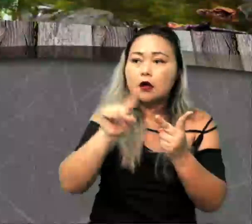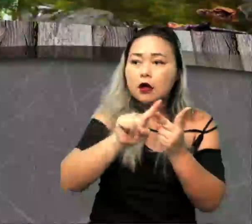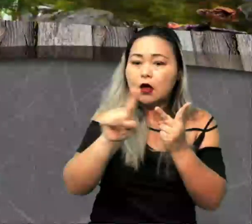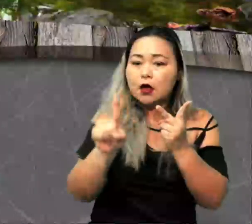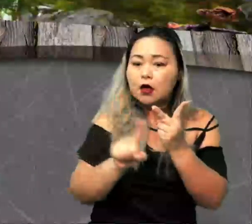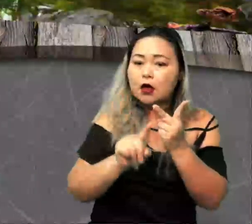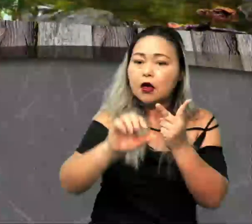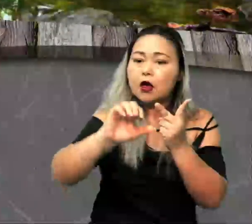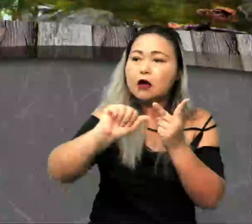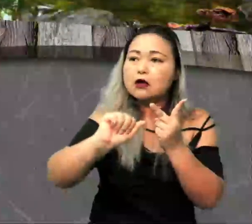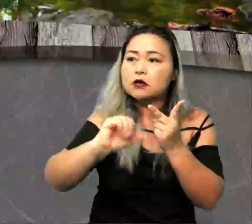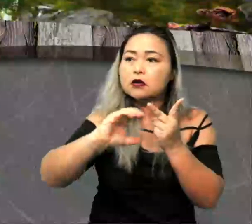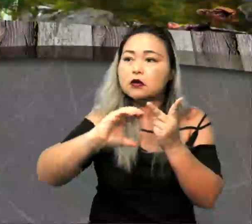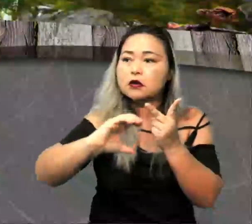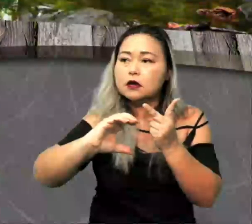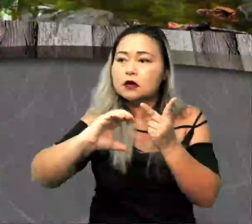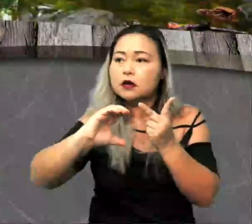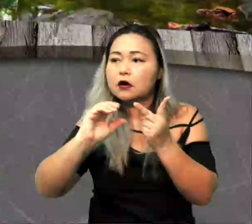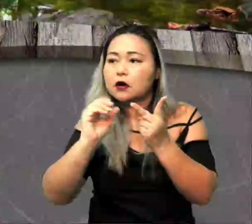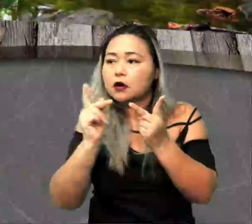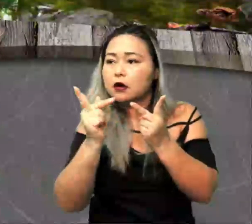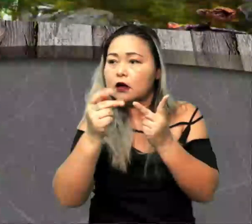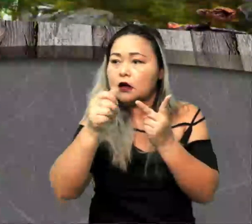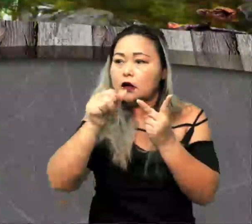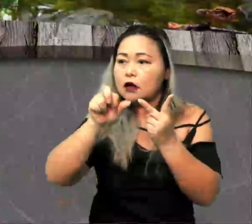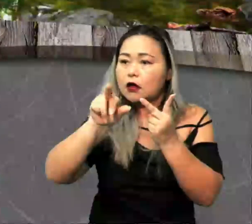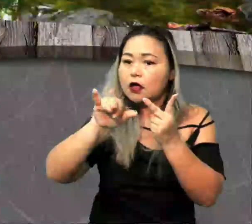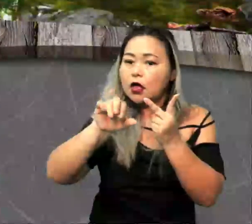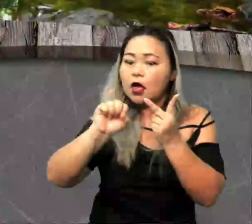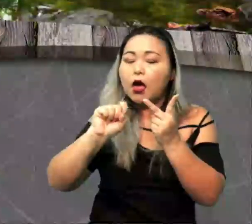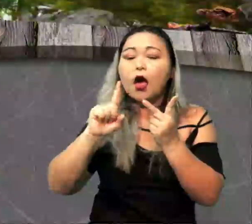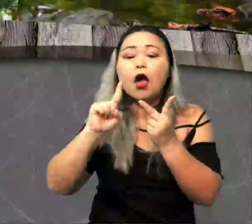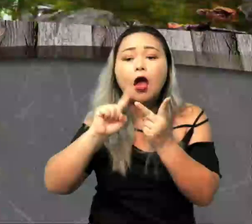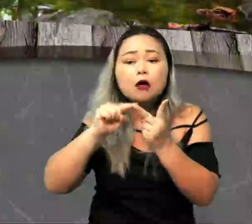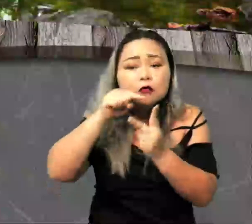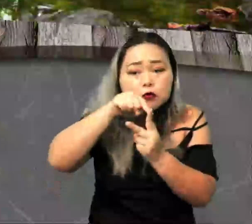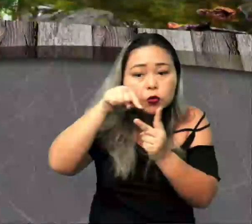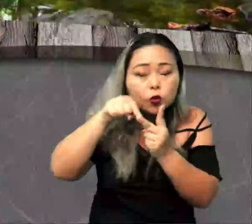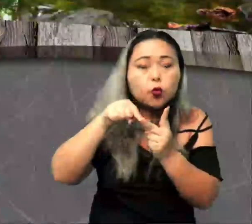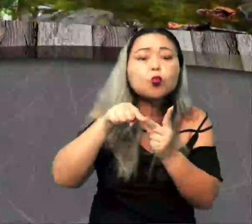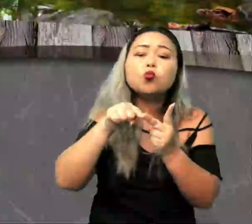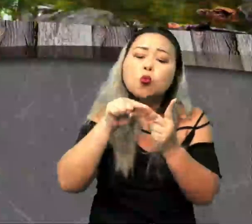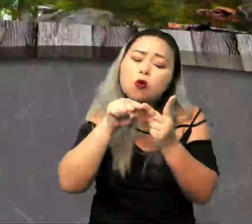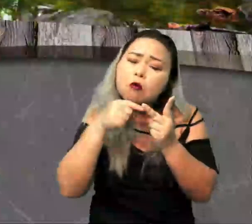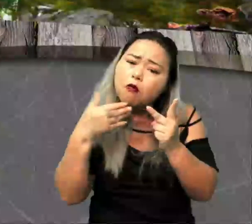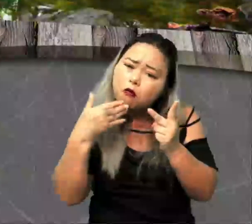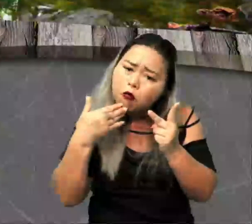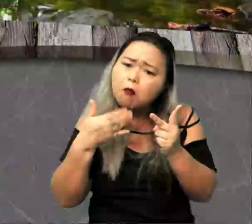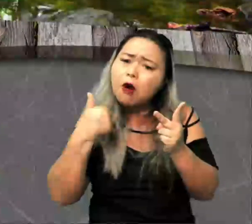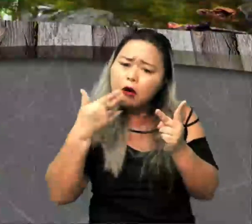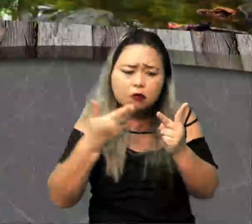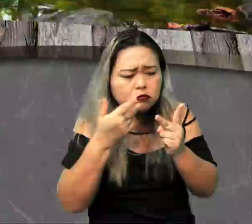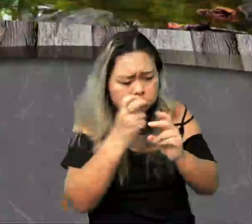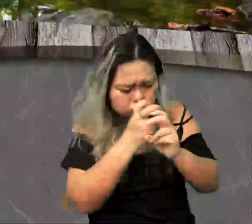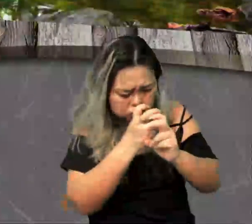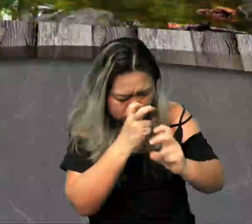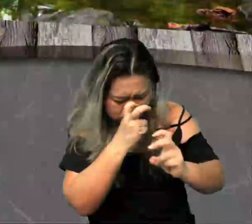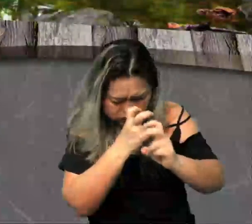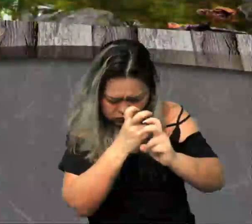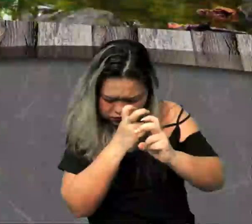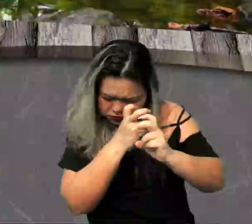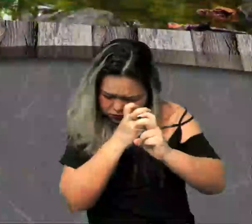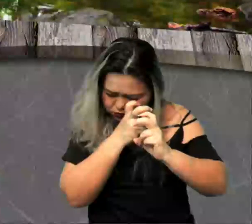trabalhando nessa construção desses microscópios e foram aperfeiçoando esses equipamentos. E a